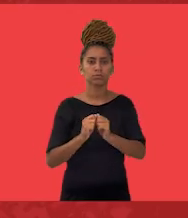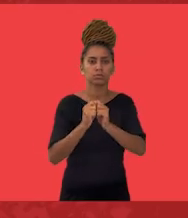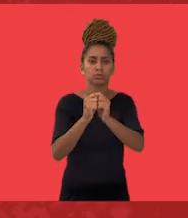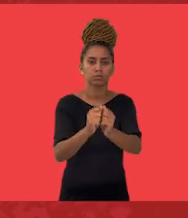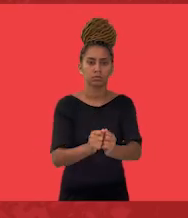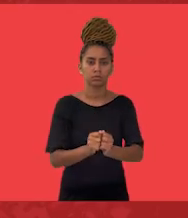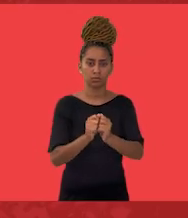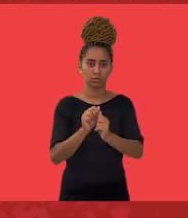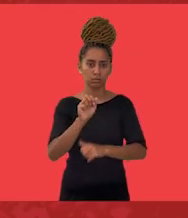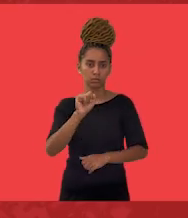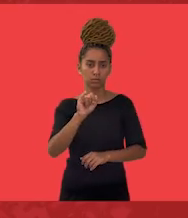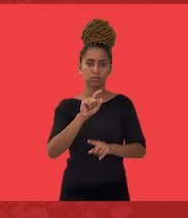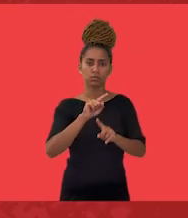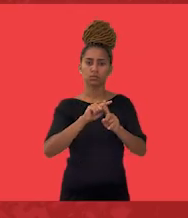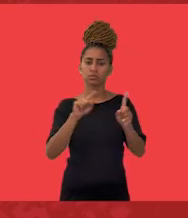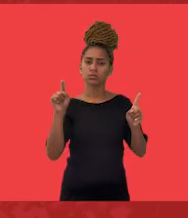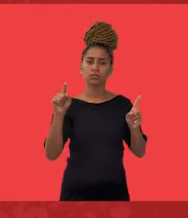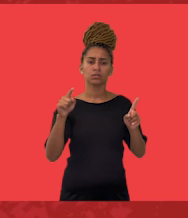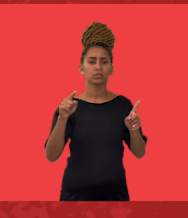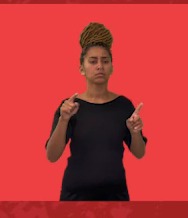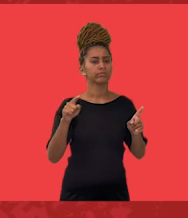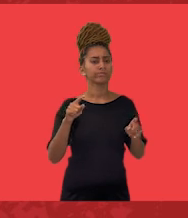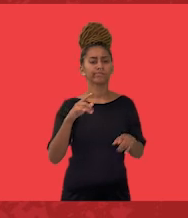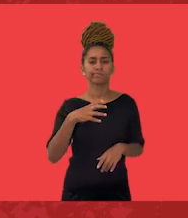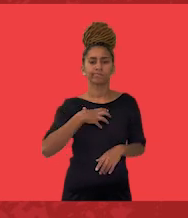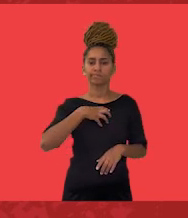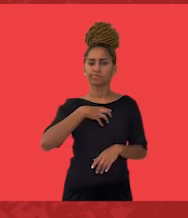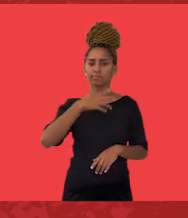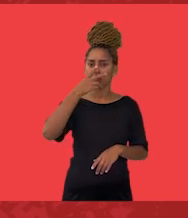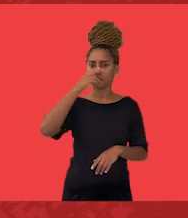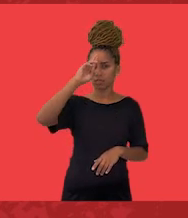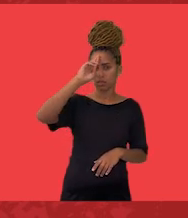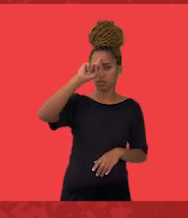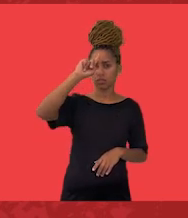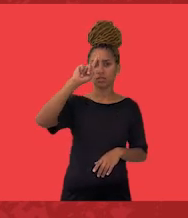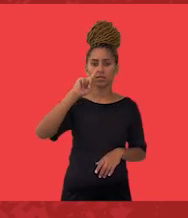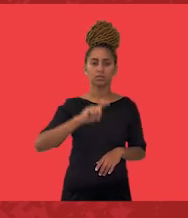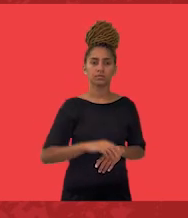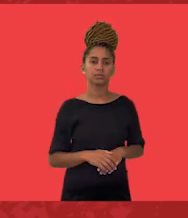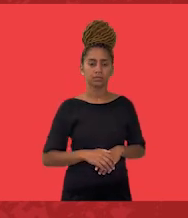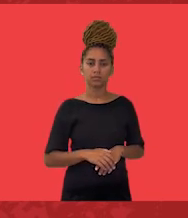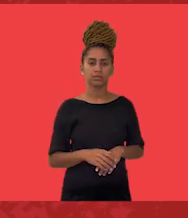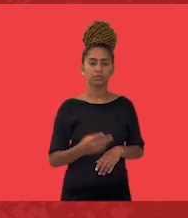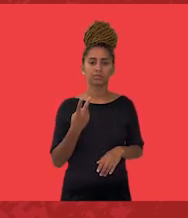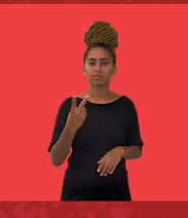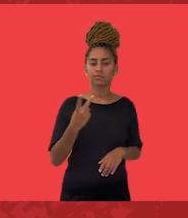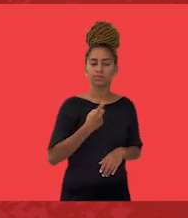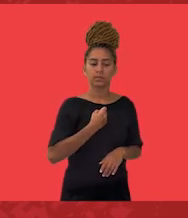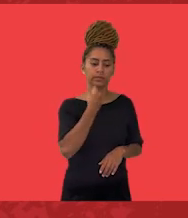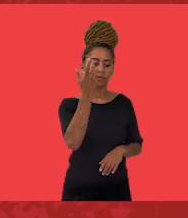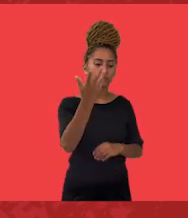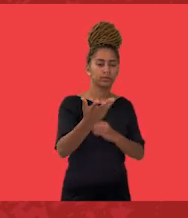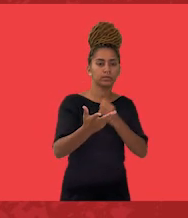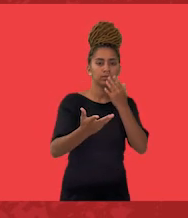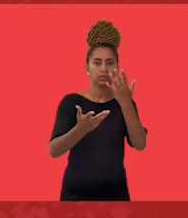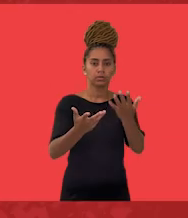perfeita estava ali materializada. E o sofá preto de couro coberto de rasgos revelava